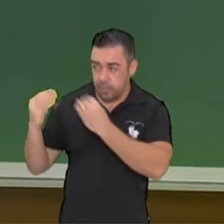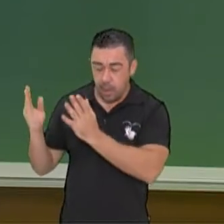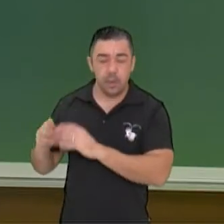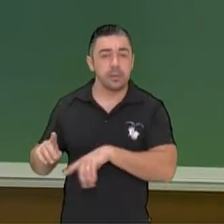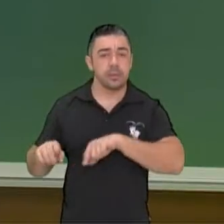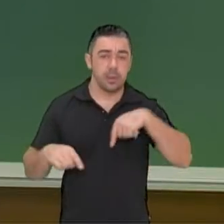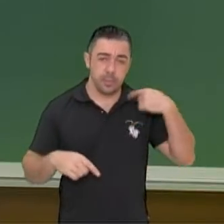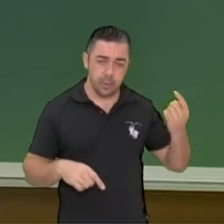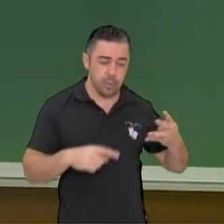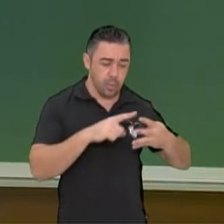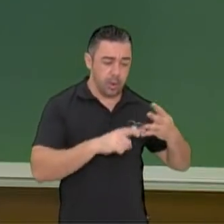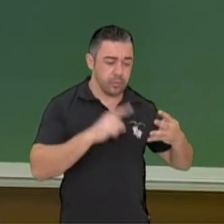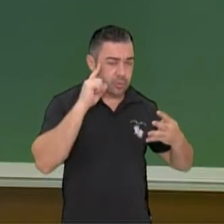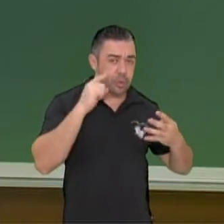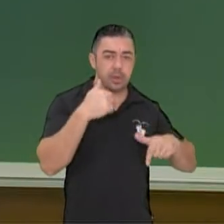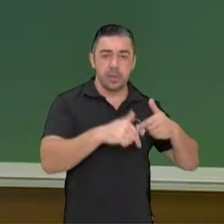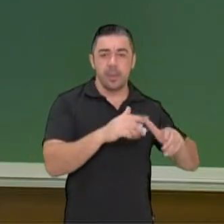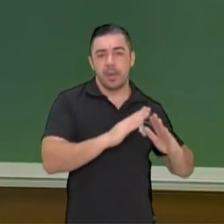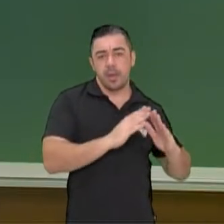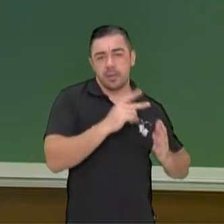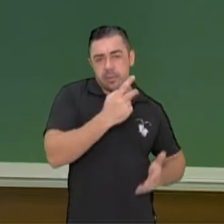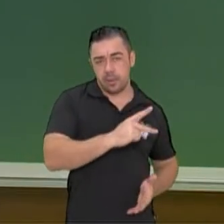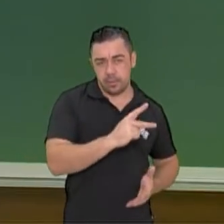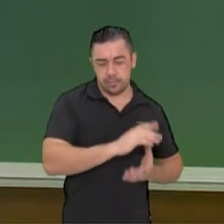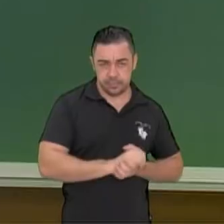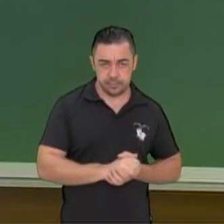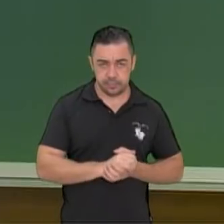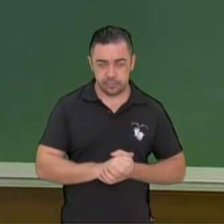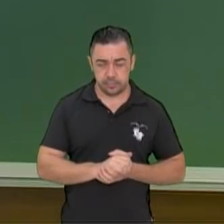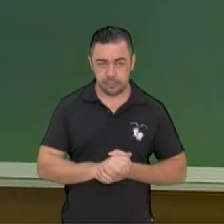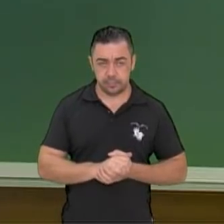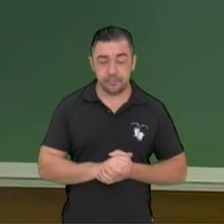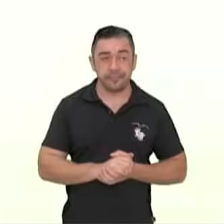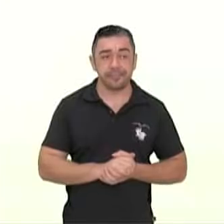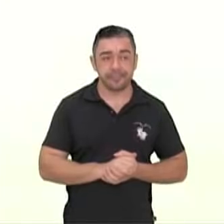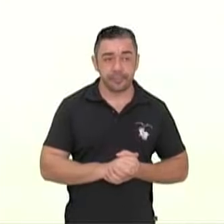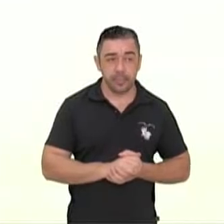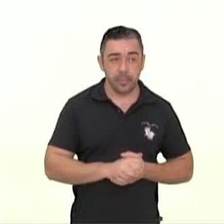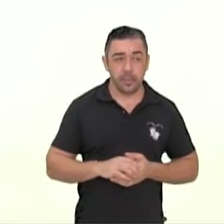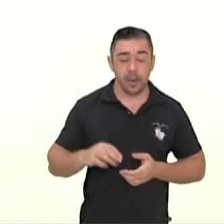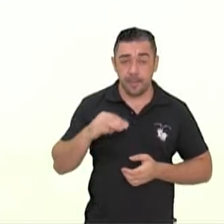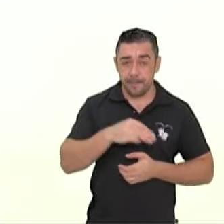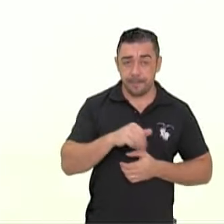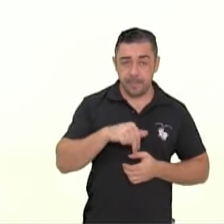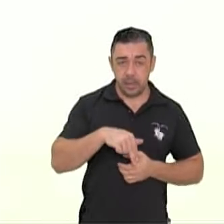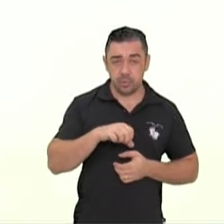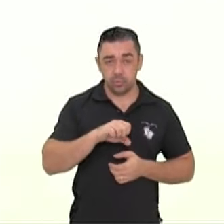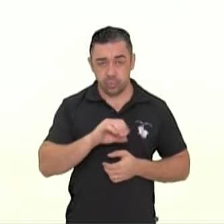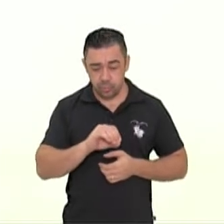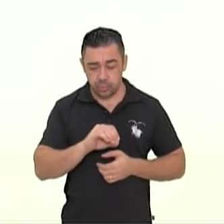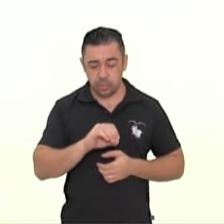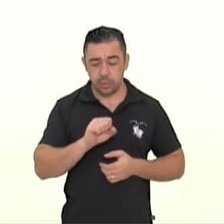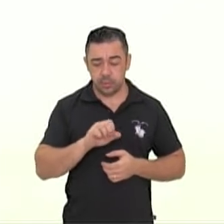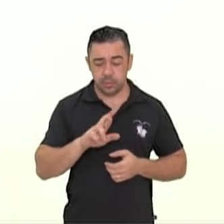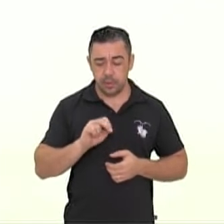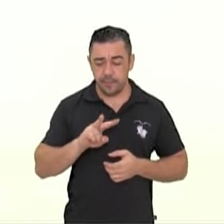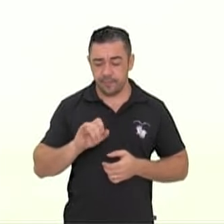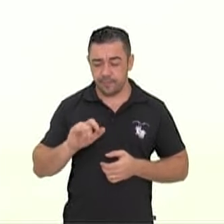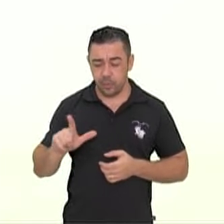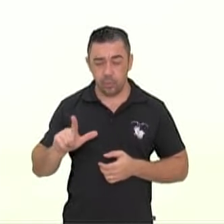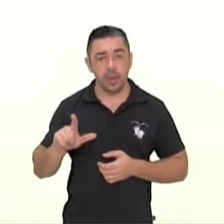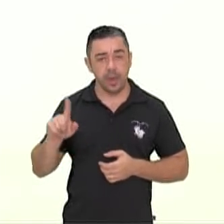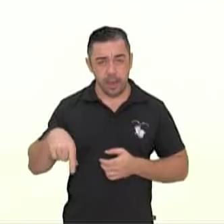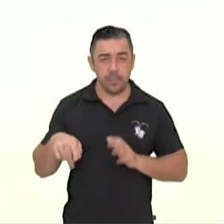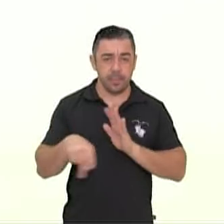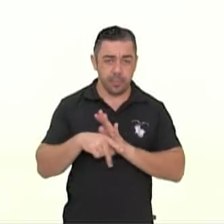entender. A produção do senhorial era só do senhor feudal. A produção do manso servil eram as terras que os camponeses trabalhavam.